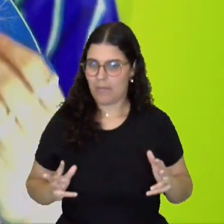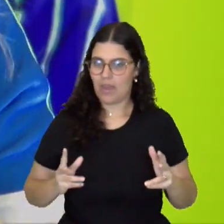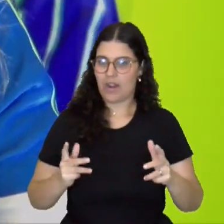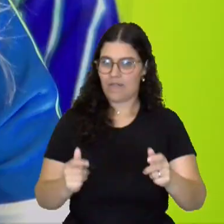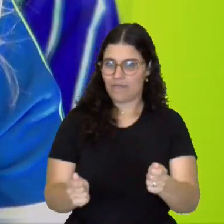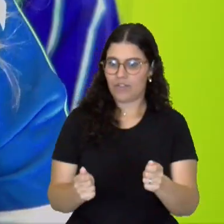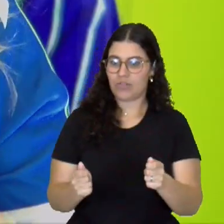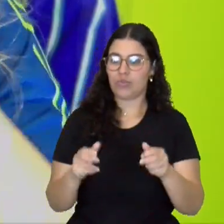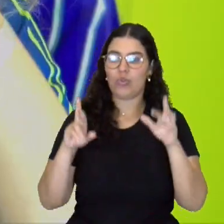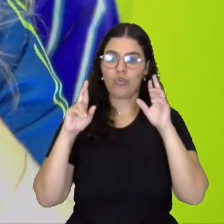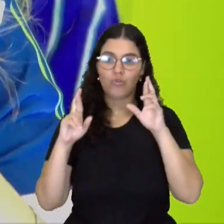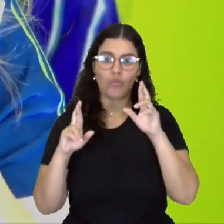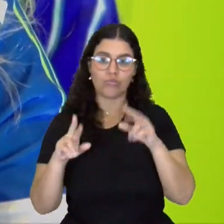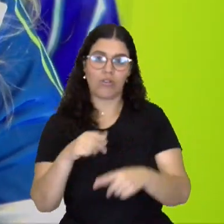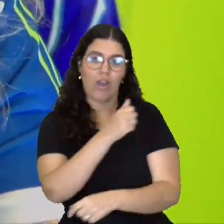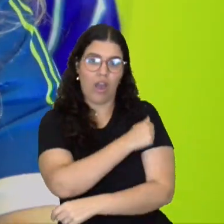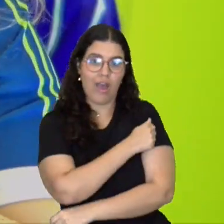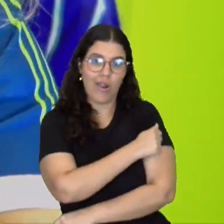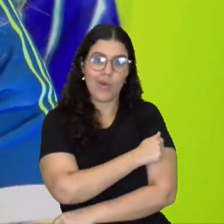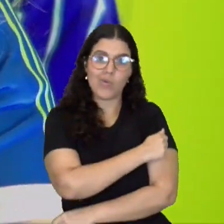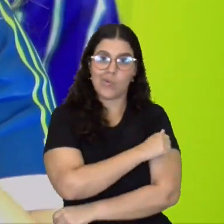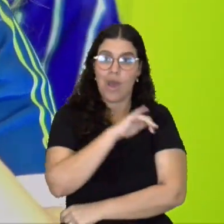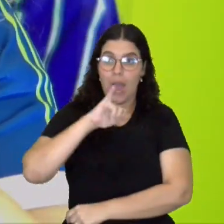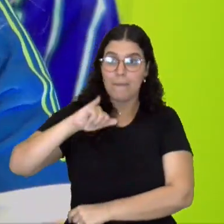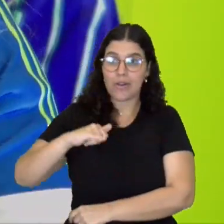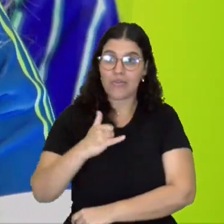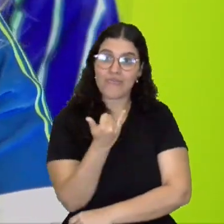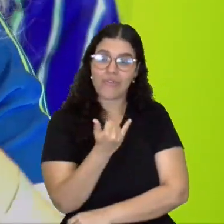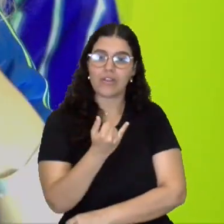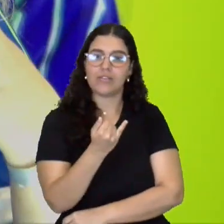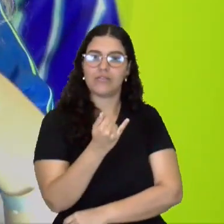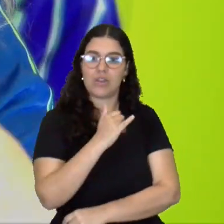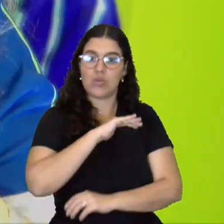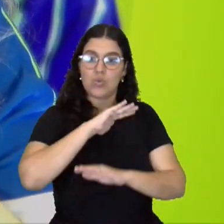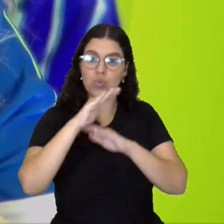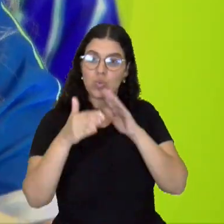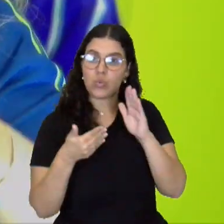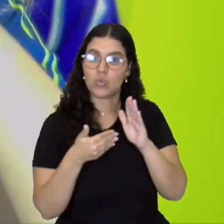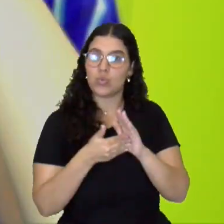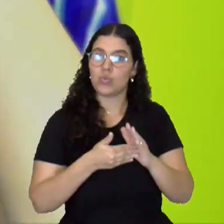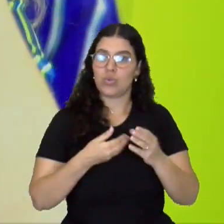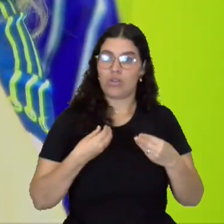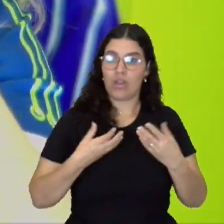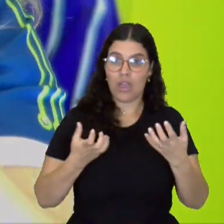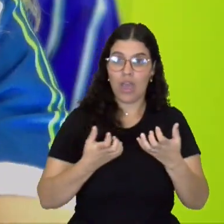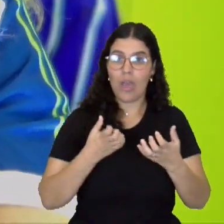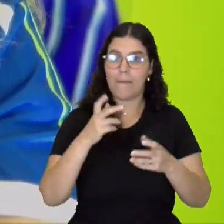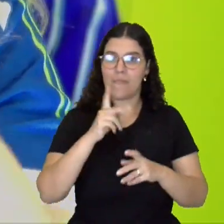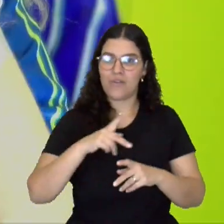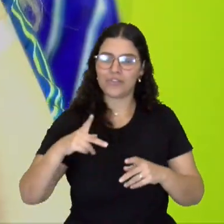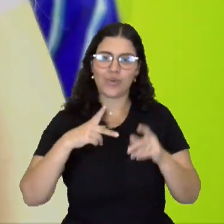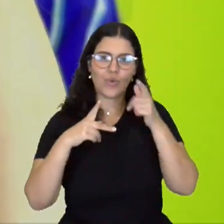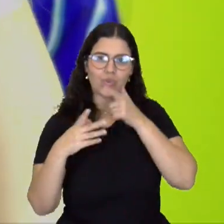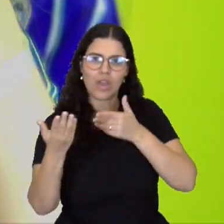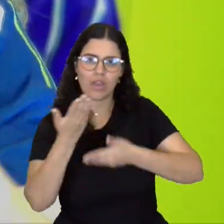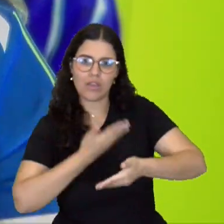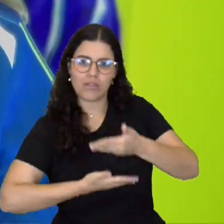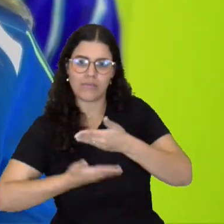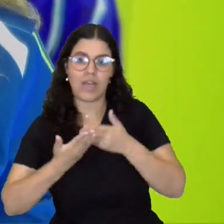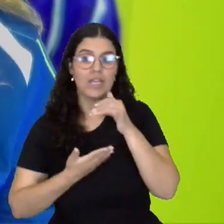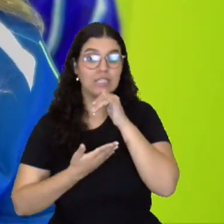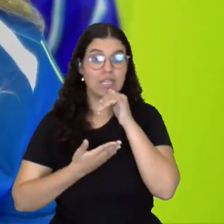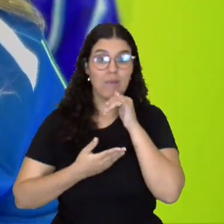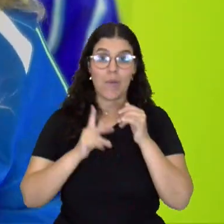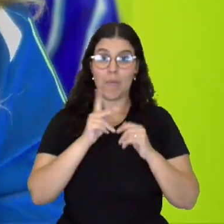aproveitem cada momento que esteja aqui, quer que os professores possam trocar experiências, quer que aquele professor que nunca trabalhou